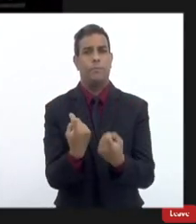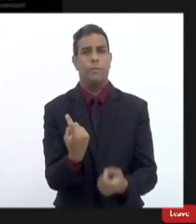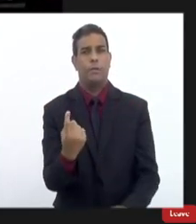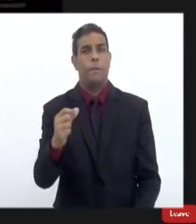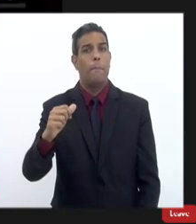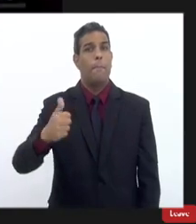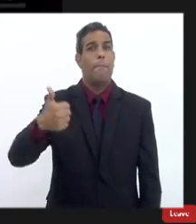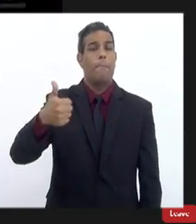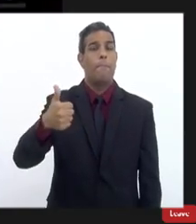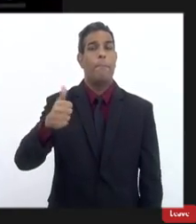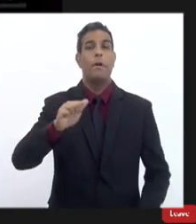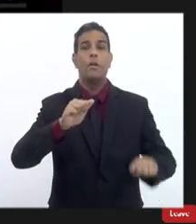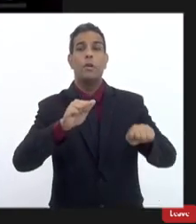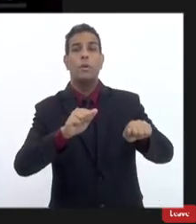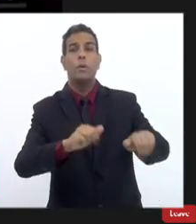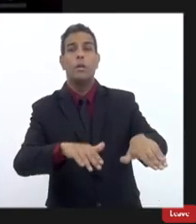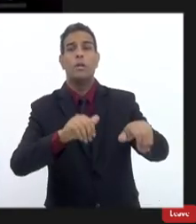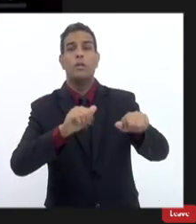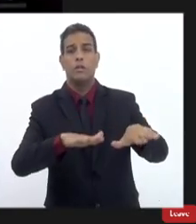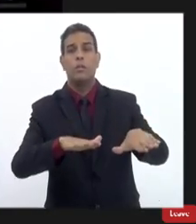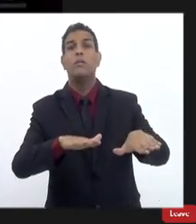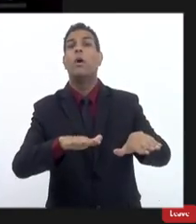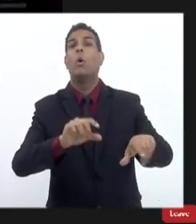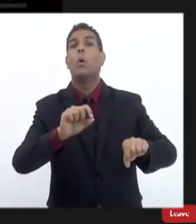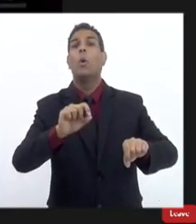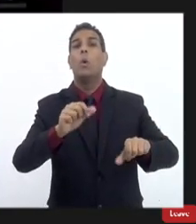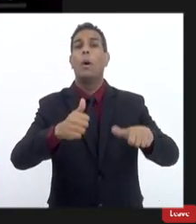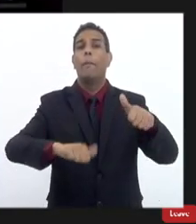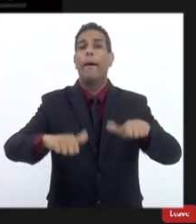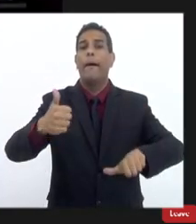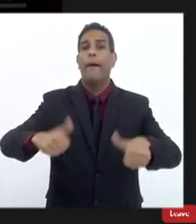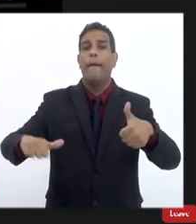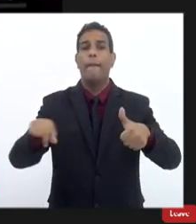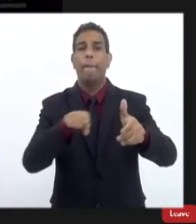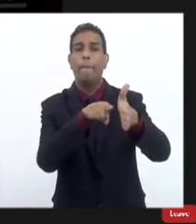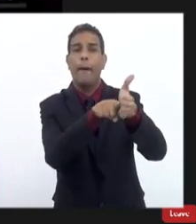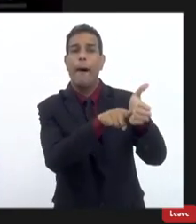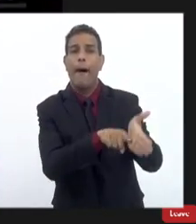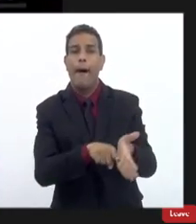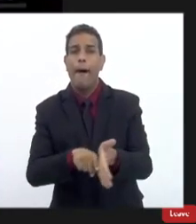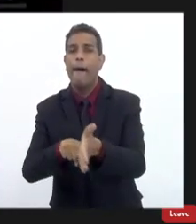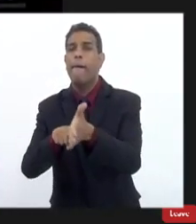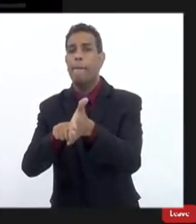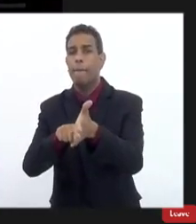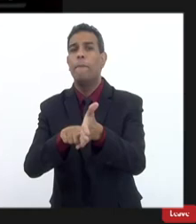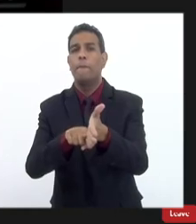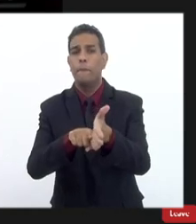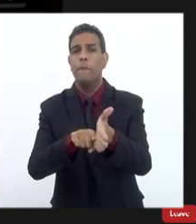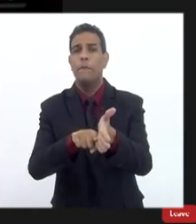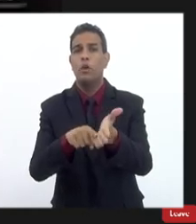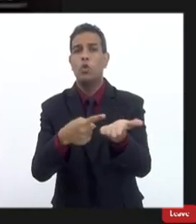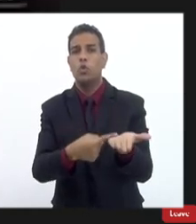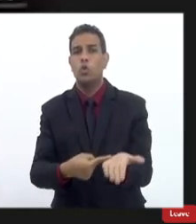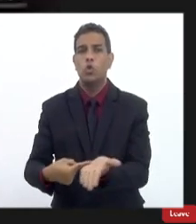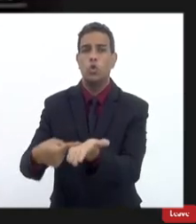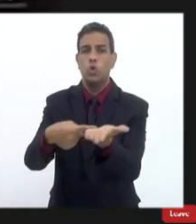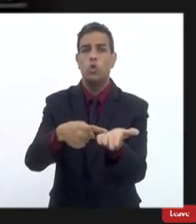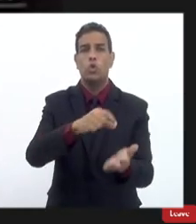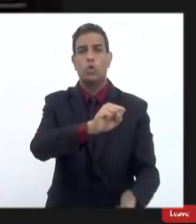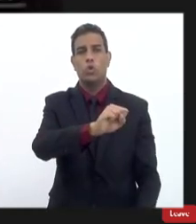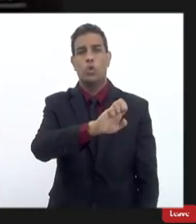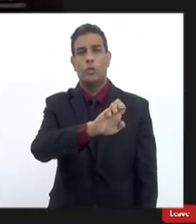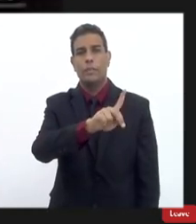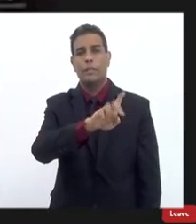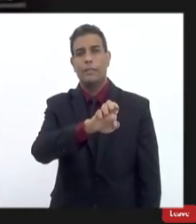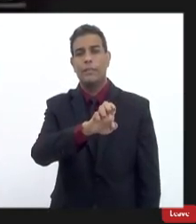de setembro estaria previsto a avaliação diagnóstica do saber, ao qual, em diálogo com o CEP, nós